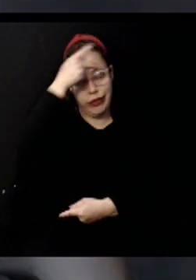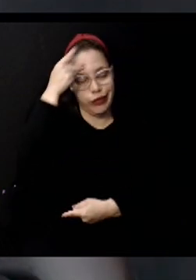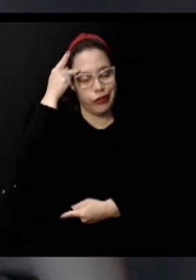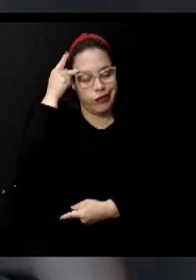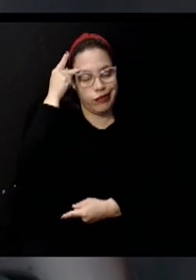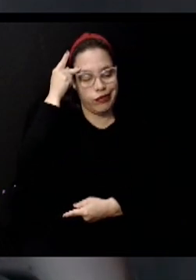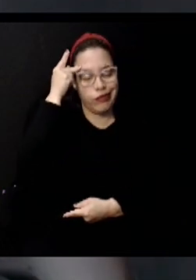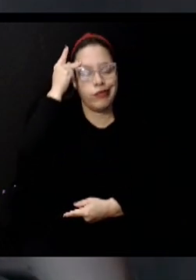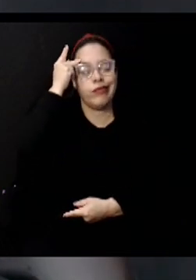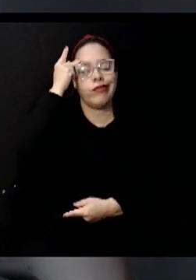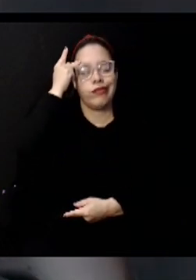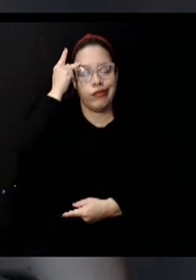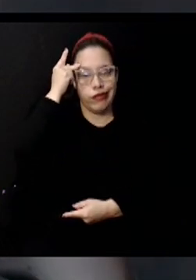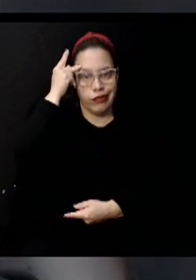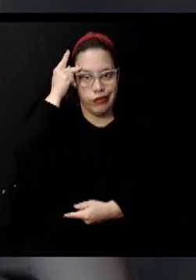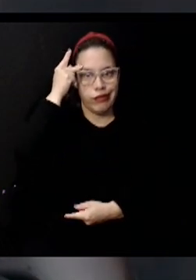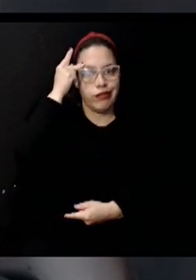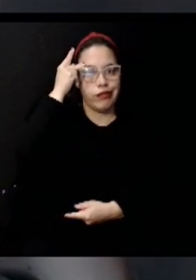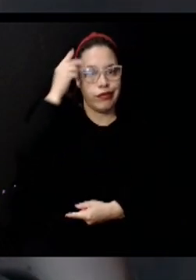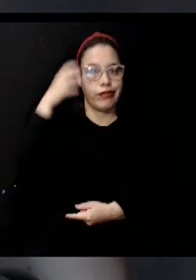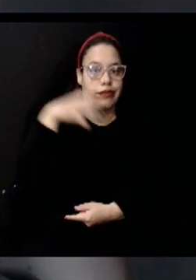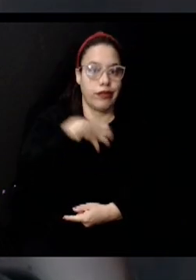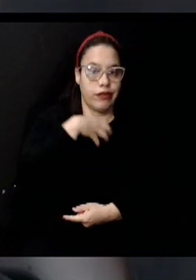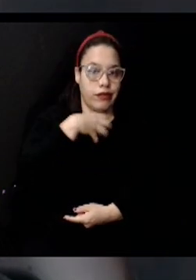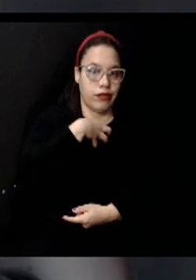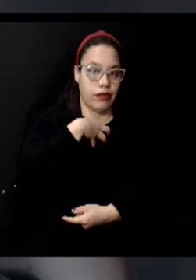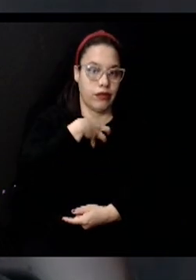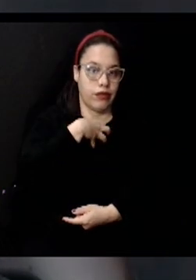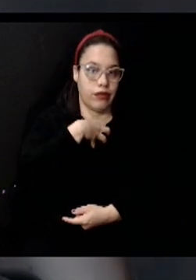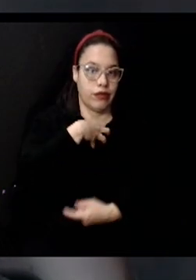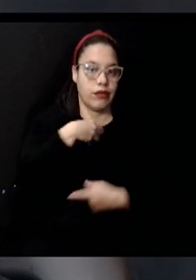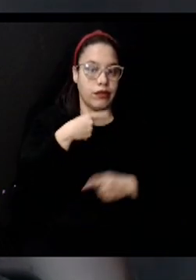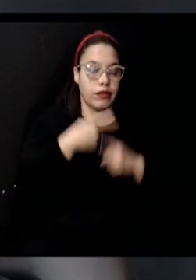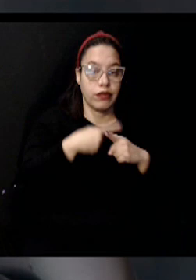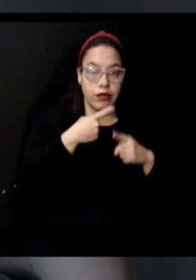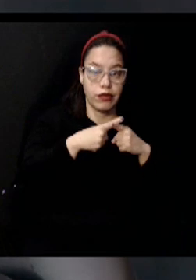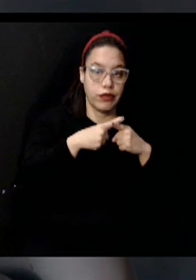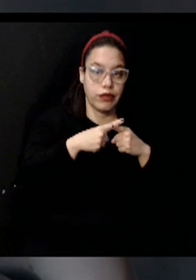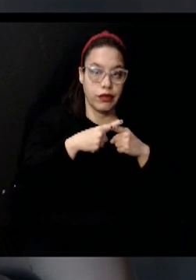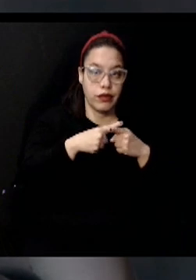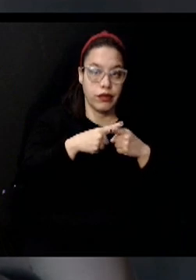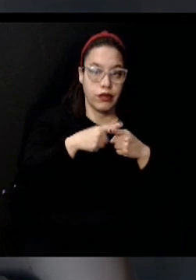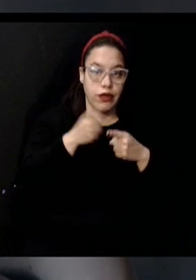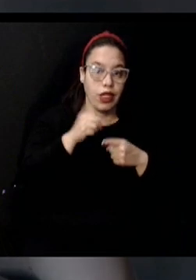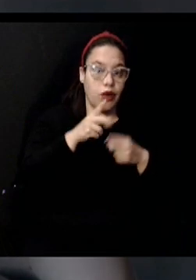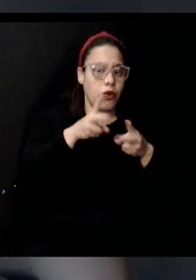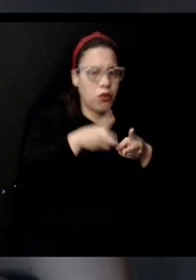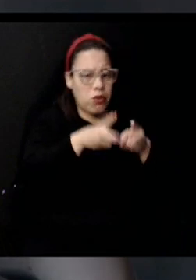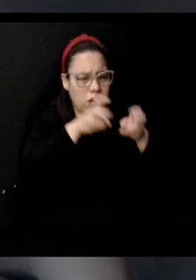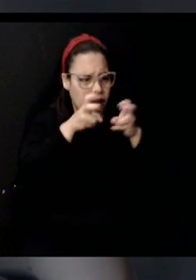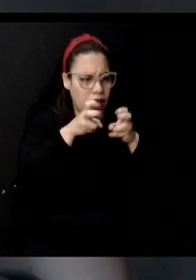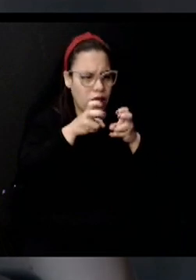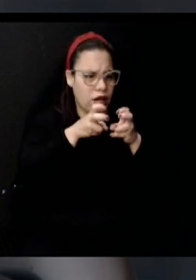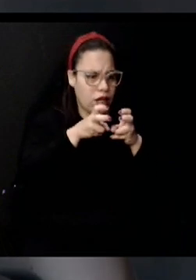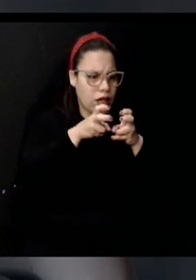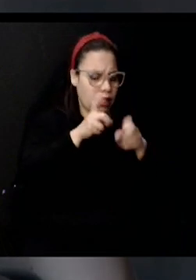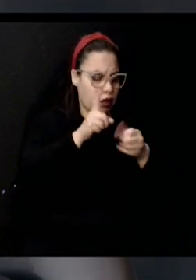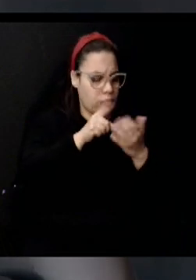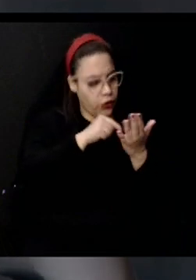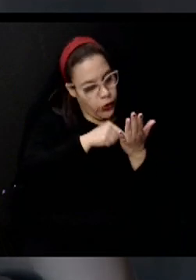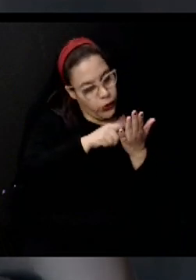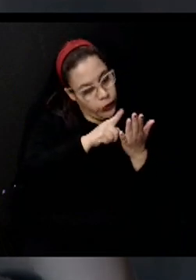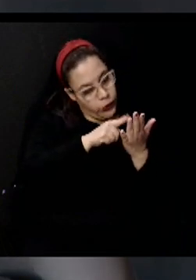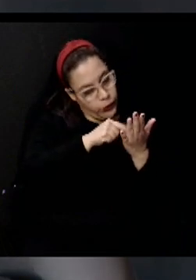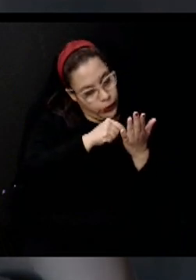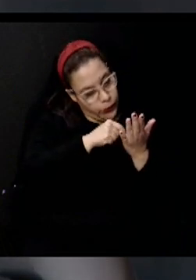está atingindo muita gente, porque Exato. as pessoas não se percebem que ficam muito tempo no celular, né?